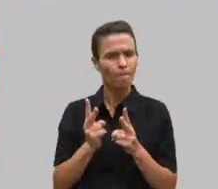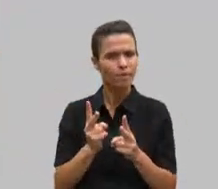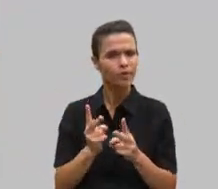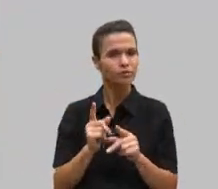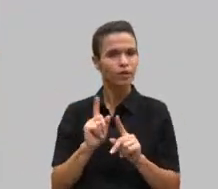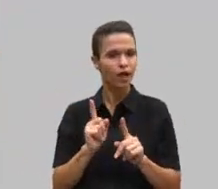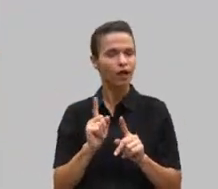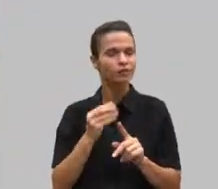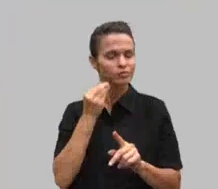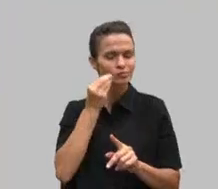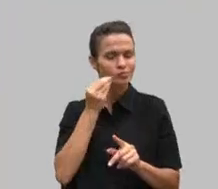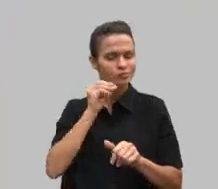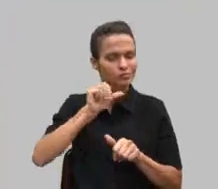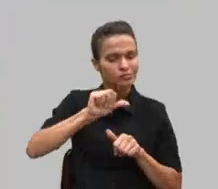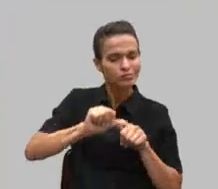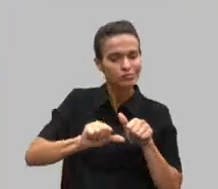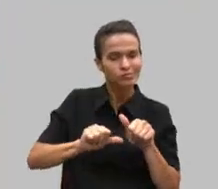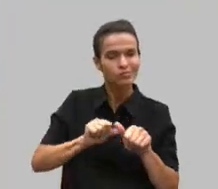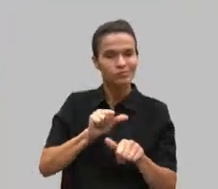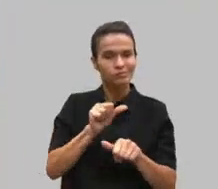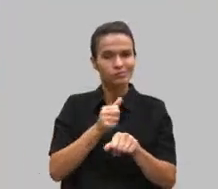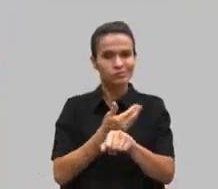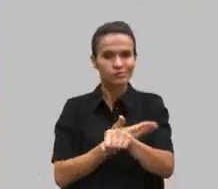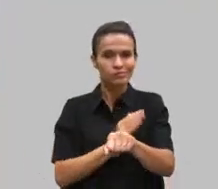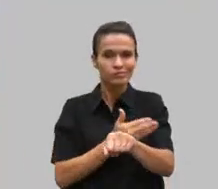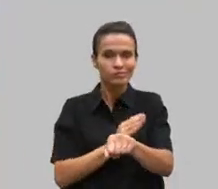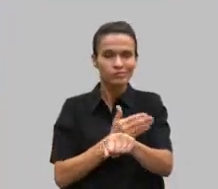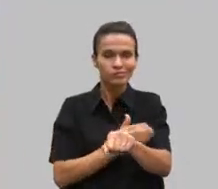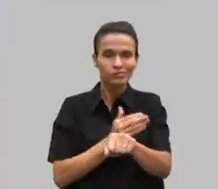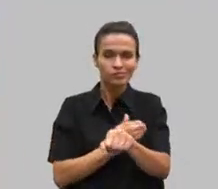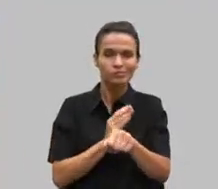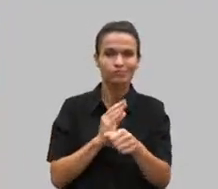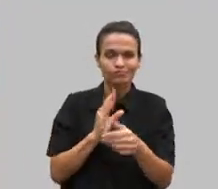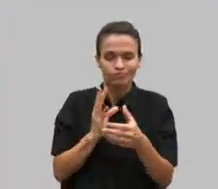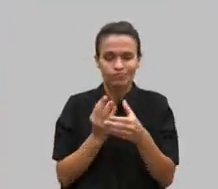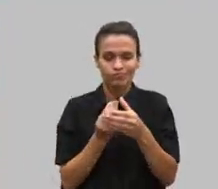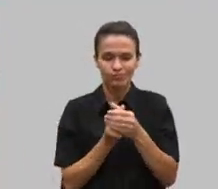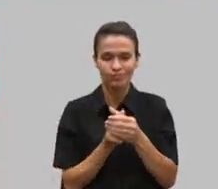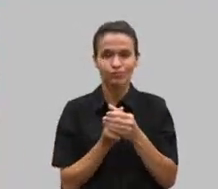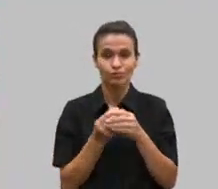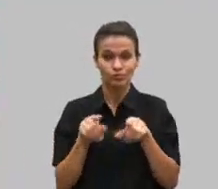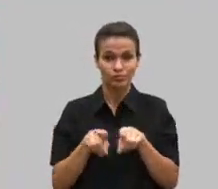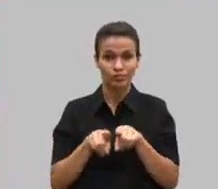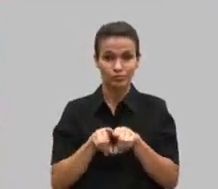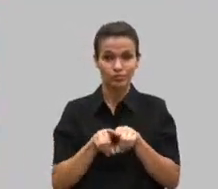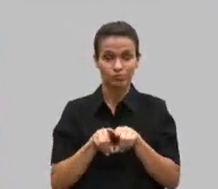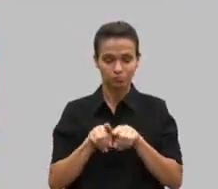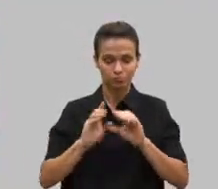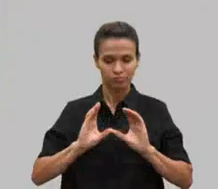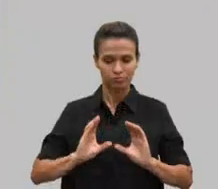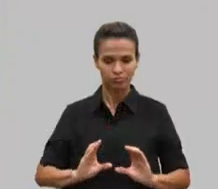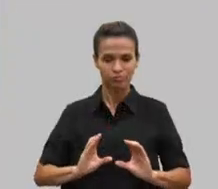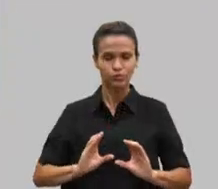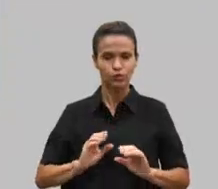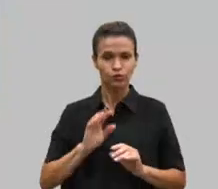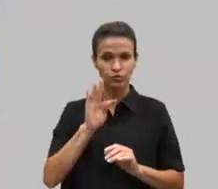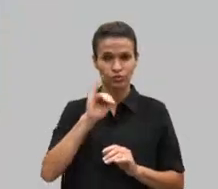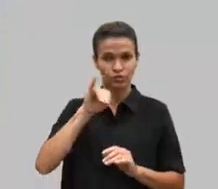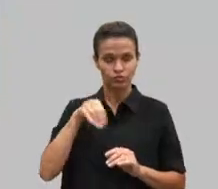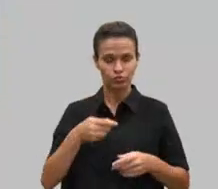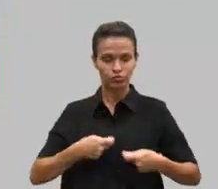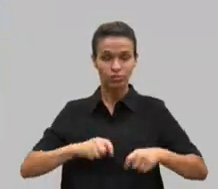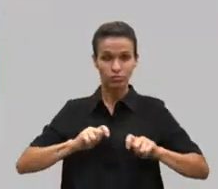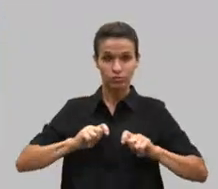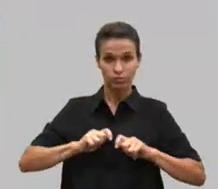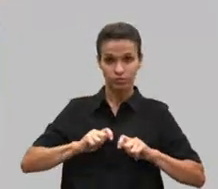depois do exercício de engajamento Cívico e de cidadania que o PJ nos proporciona Mas também sabemos